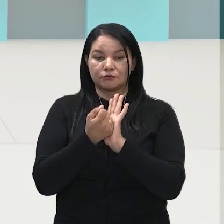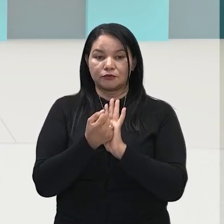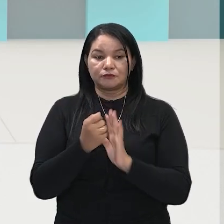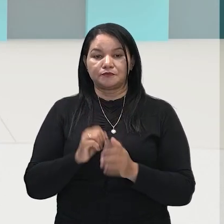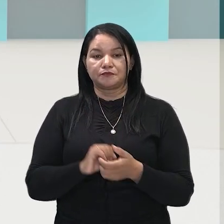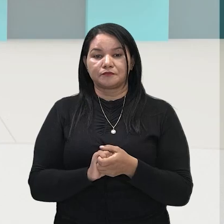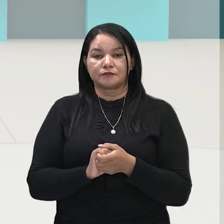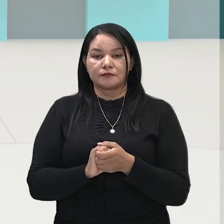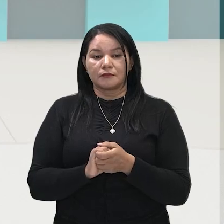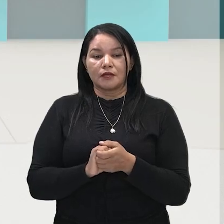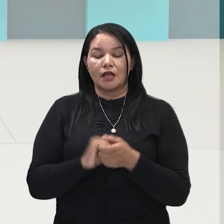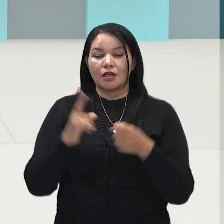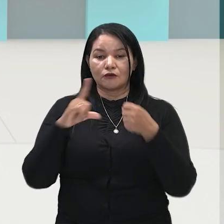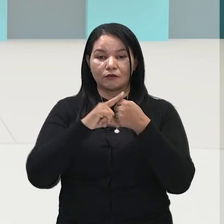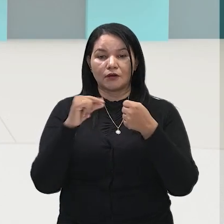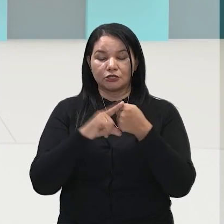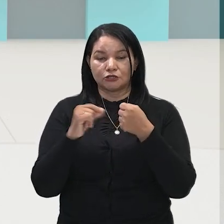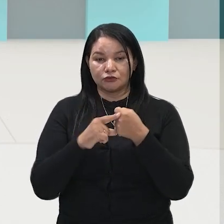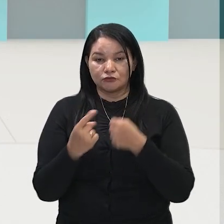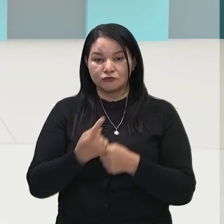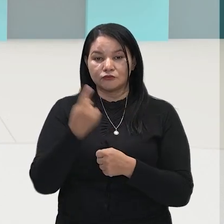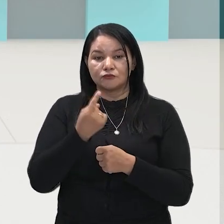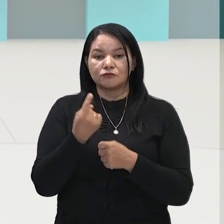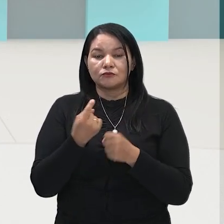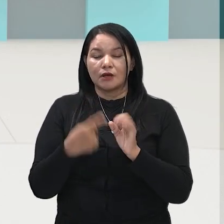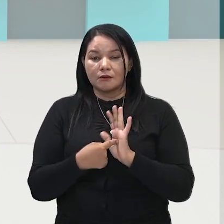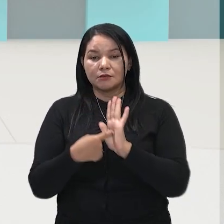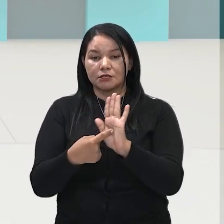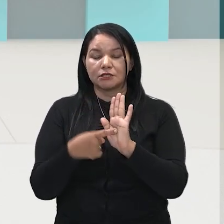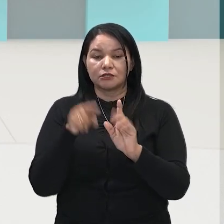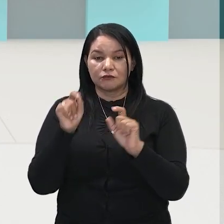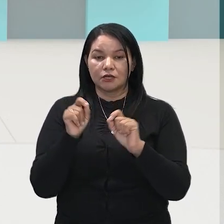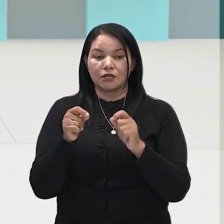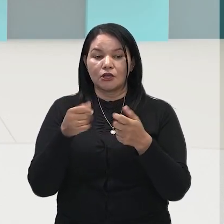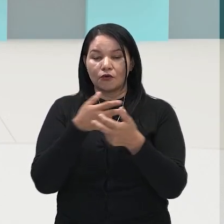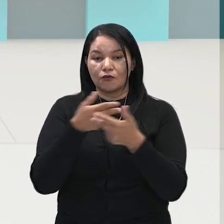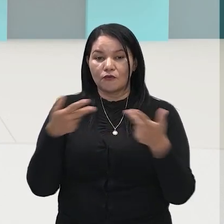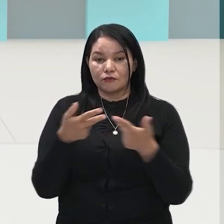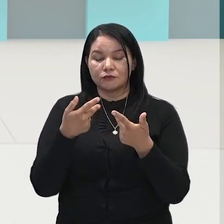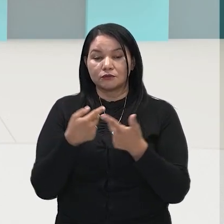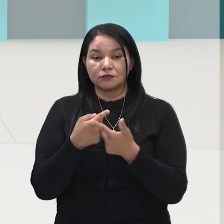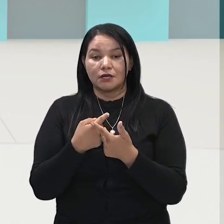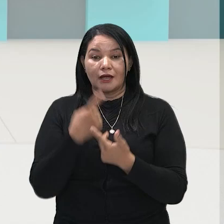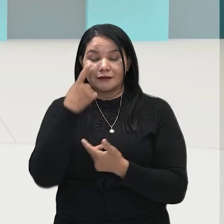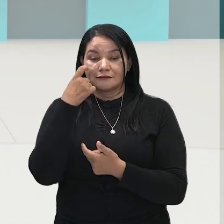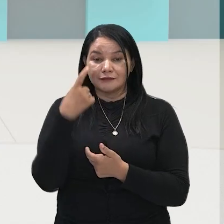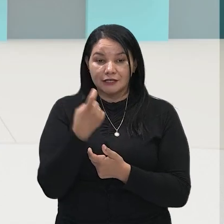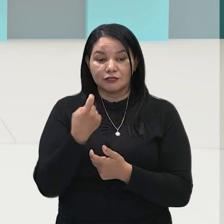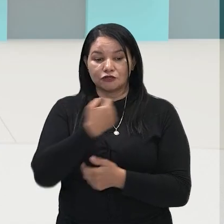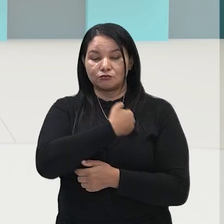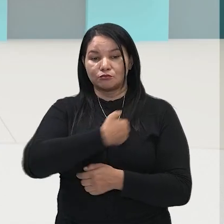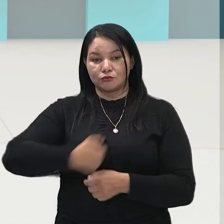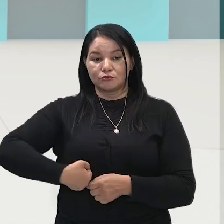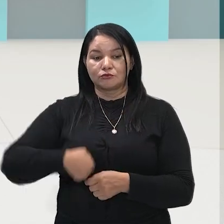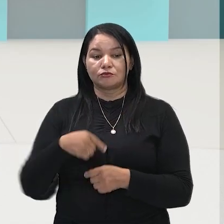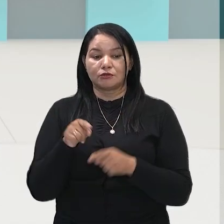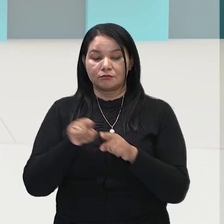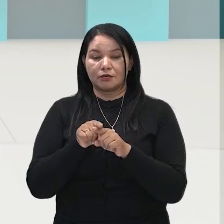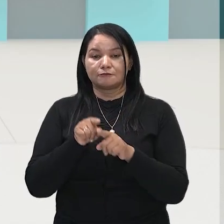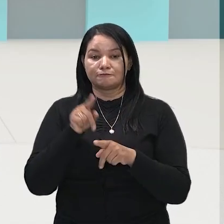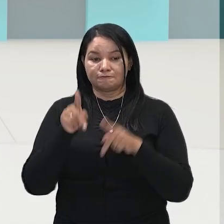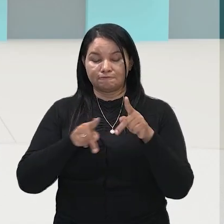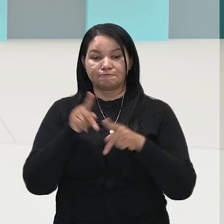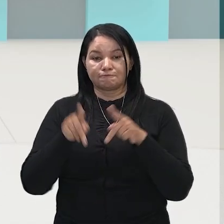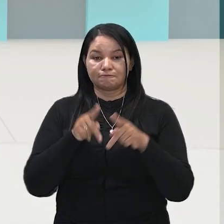podemos perceber que ele nos apresenta como algo que deve ser de interesse público. Então, não